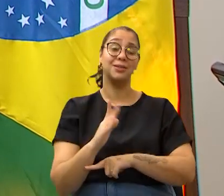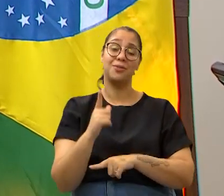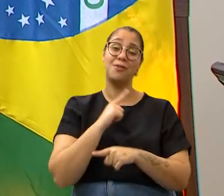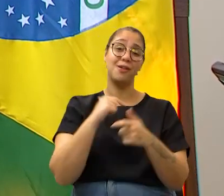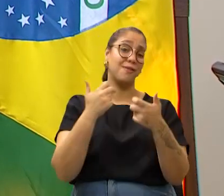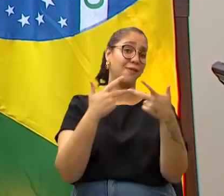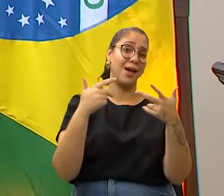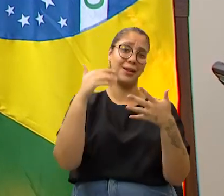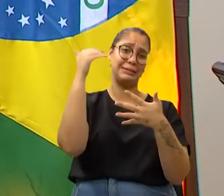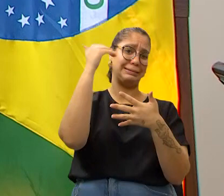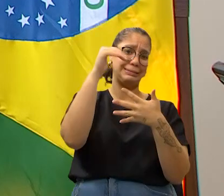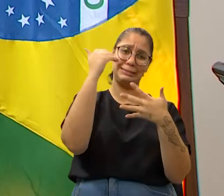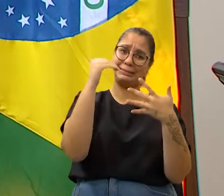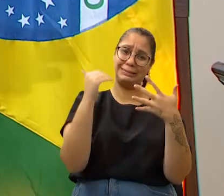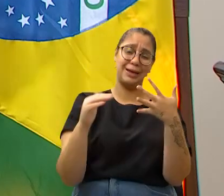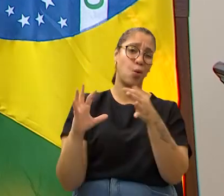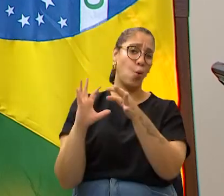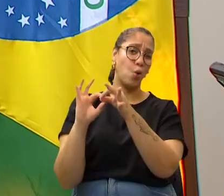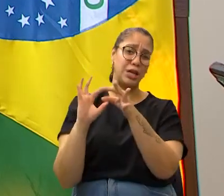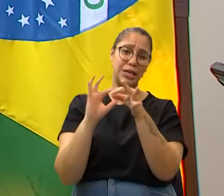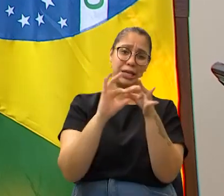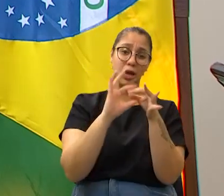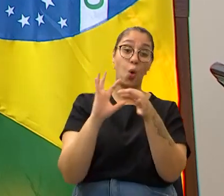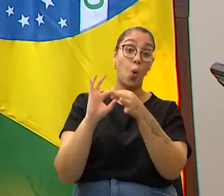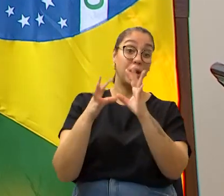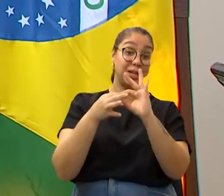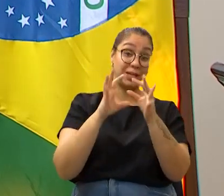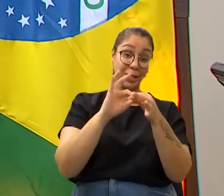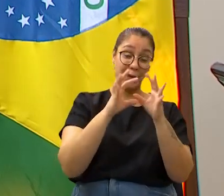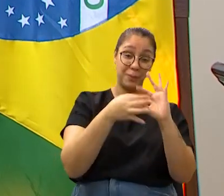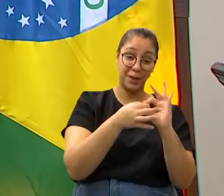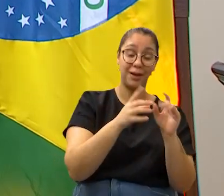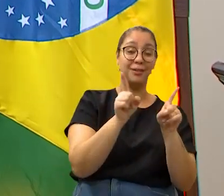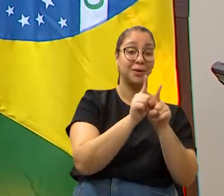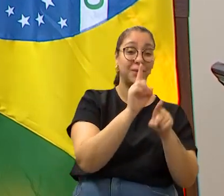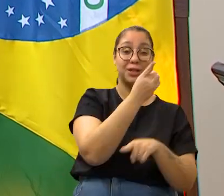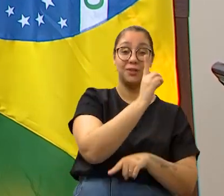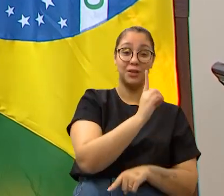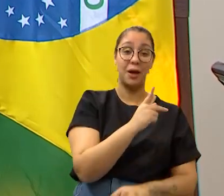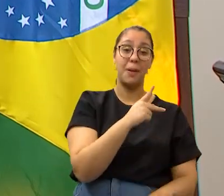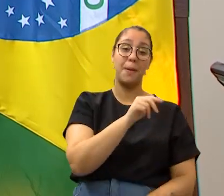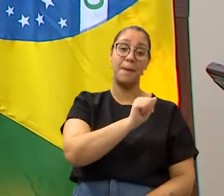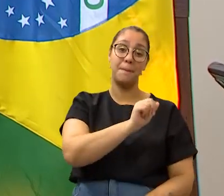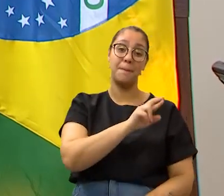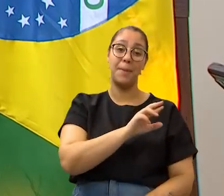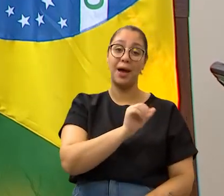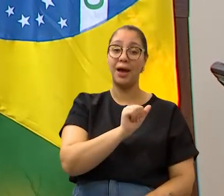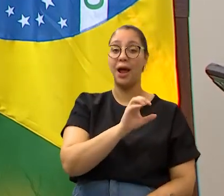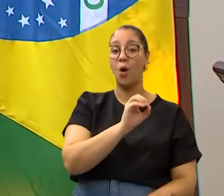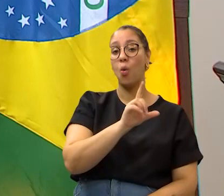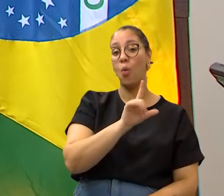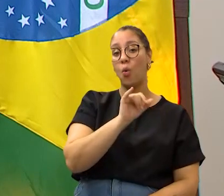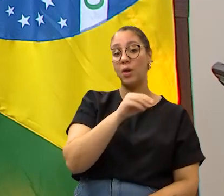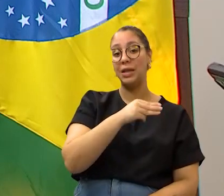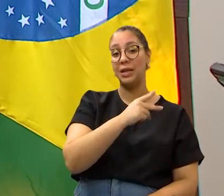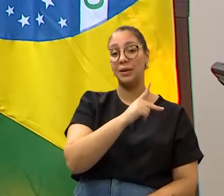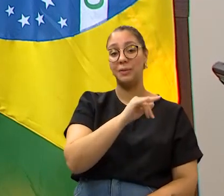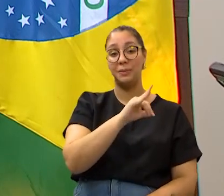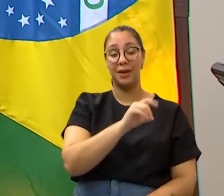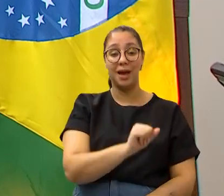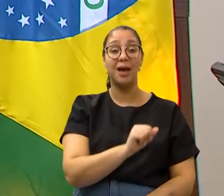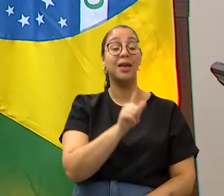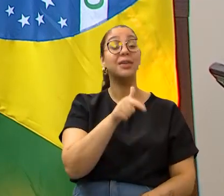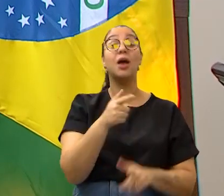seja modalidades olímpicas, paralímpicas, né? Então, essa Bolsa Esporte é um estímulo, é um instrumento